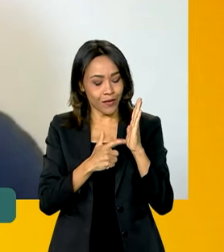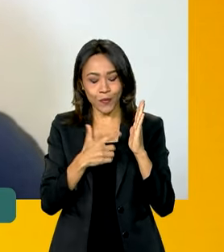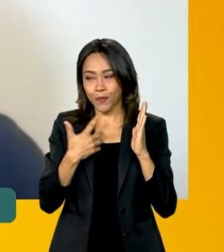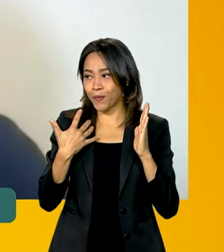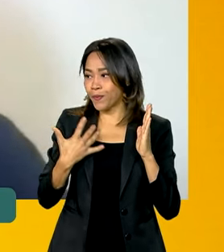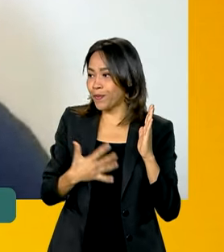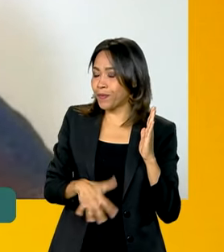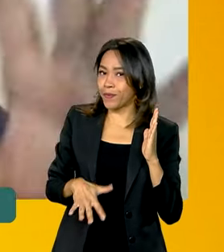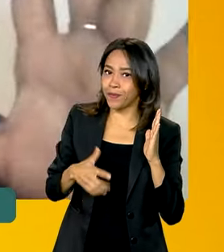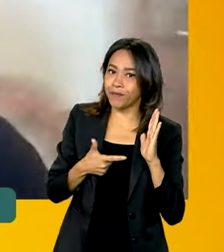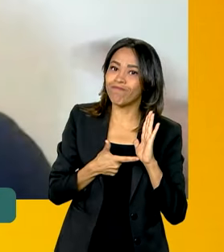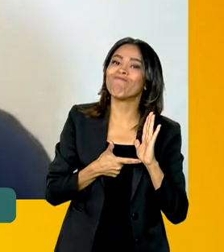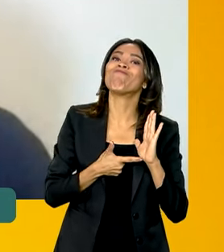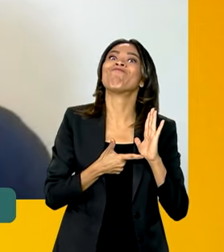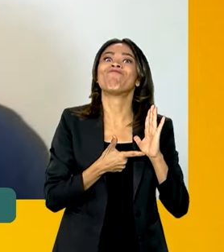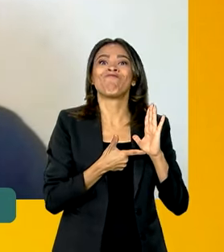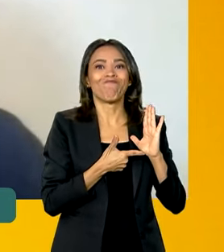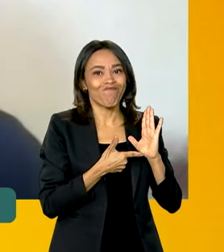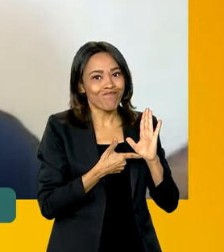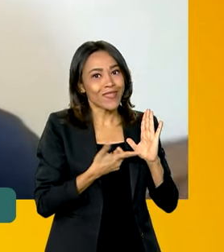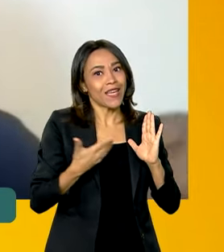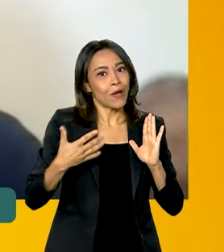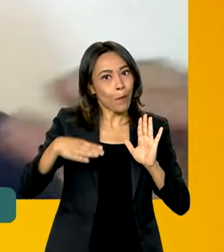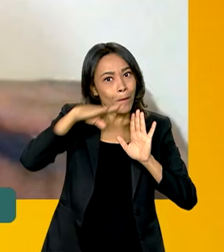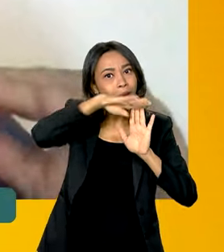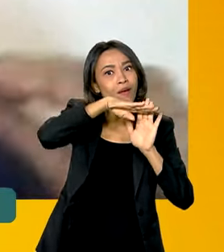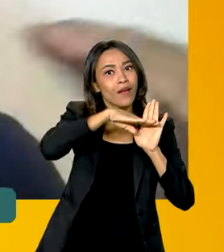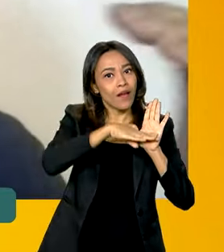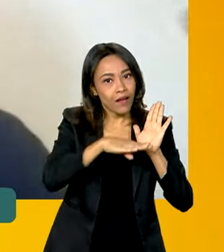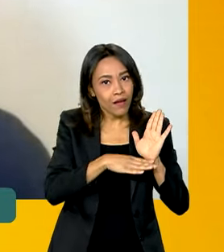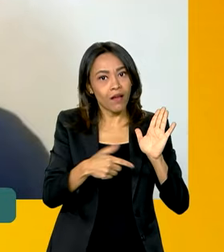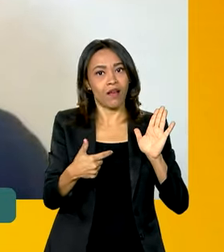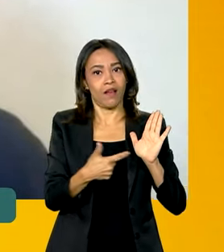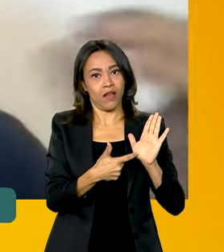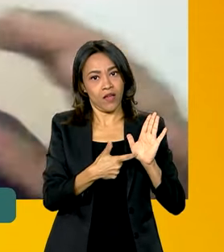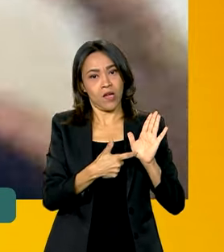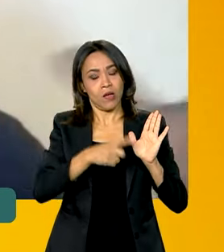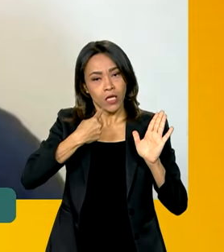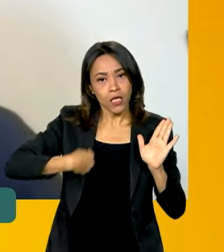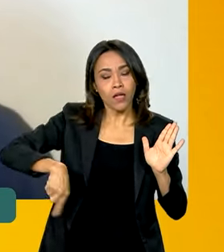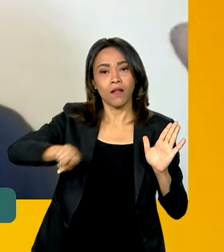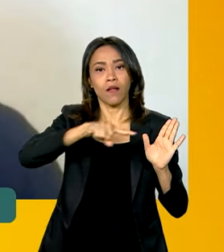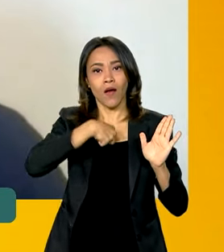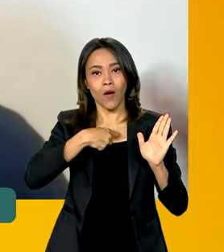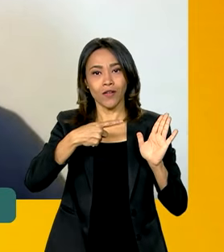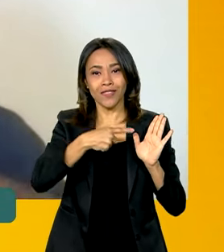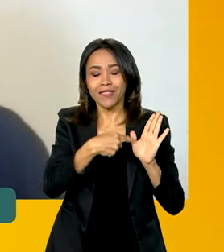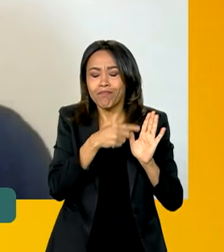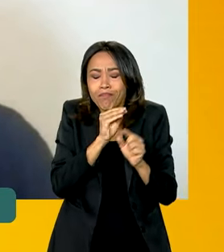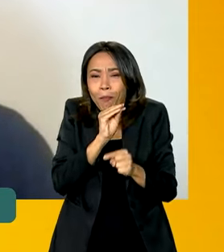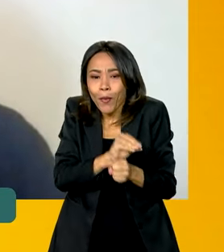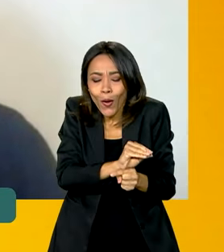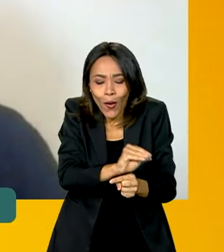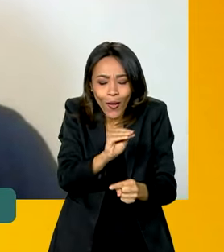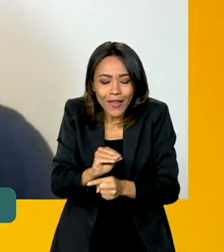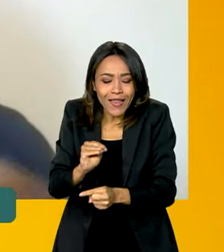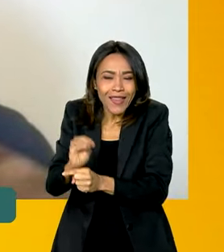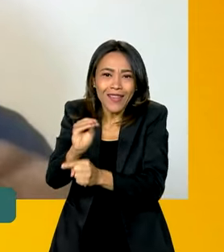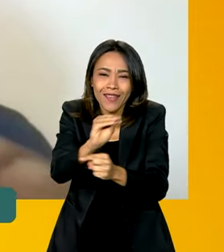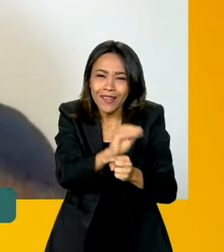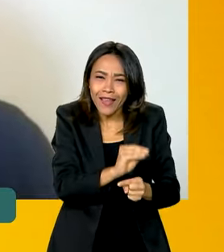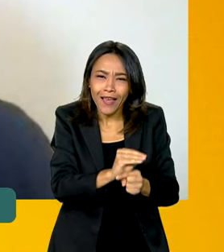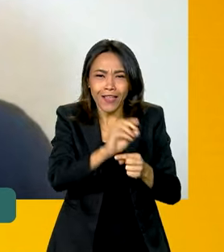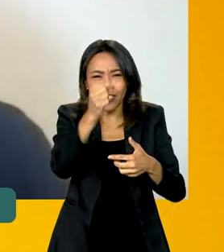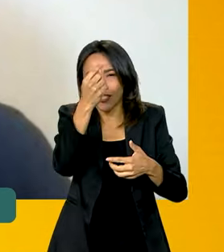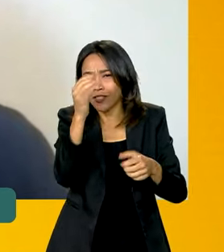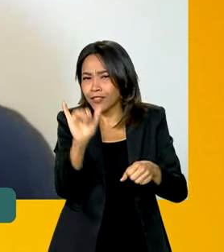institucionalizado, na realidade é um grande programa que a gente abarca ali como um grande guarda-chuva todas as ações